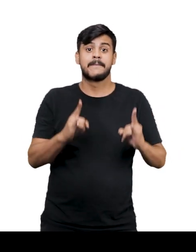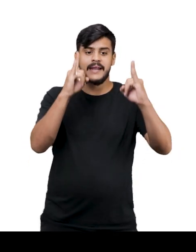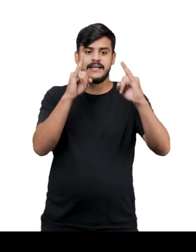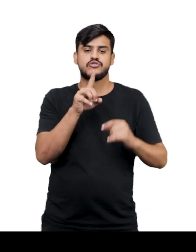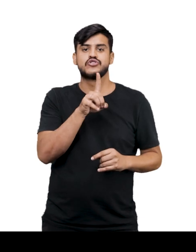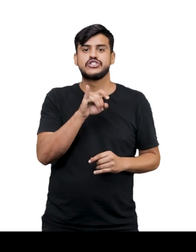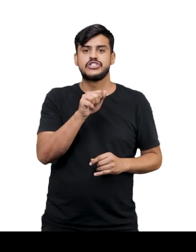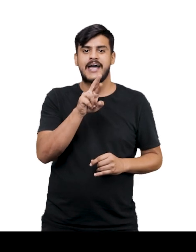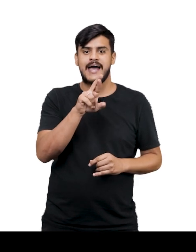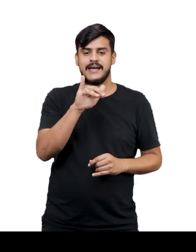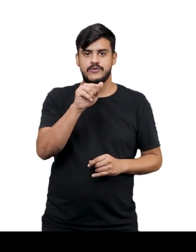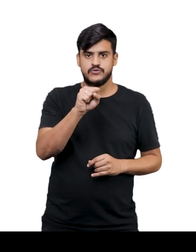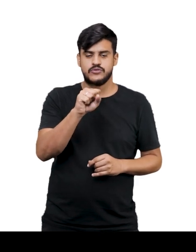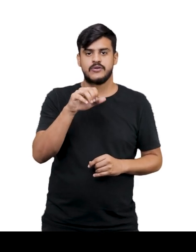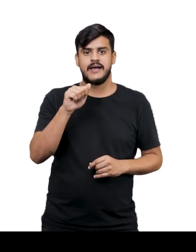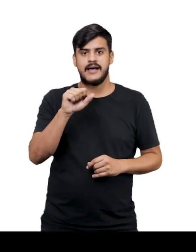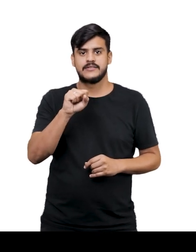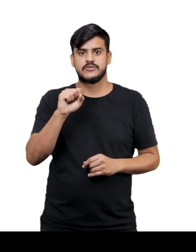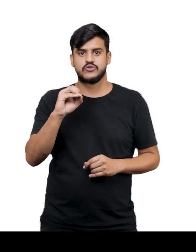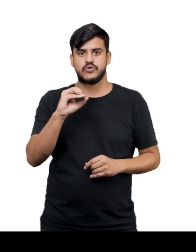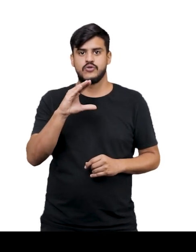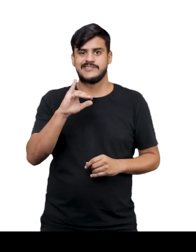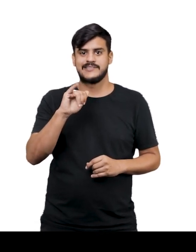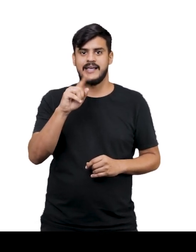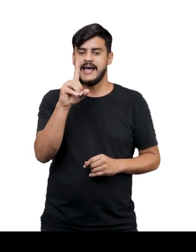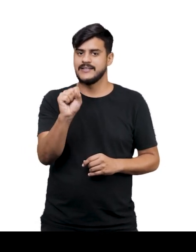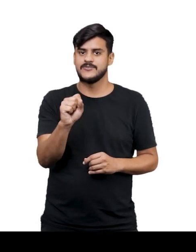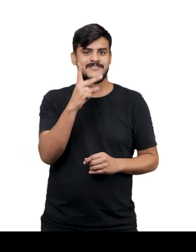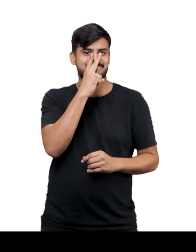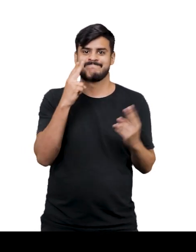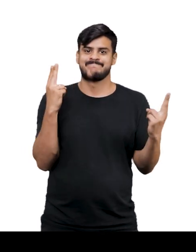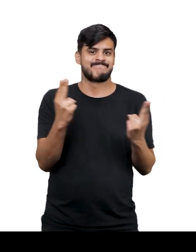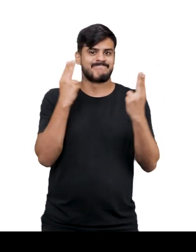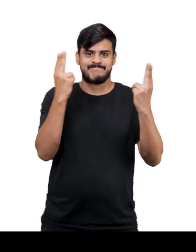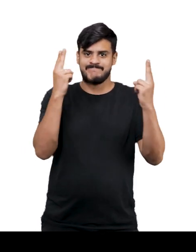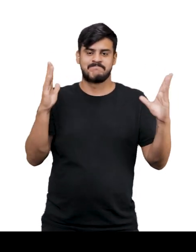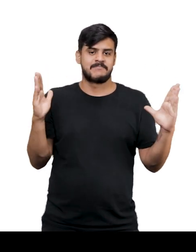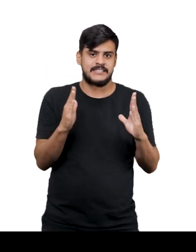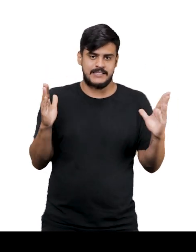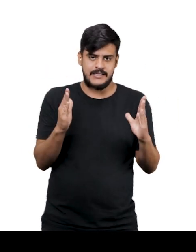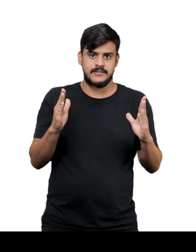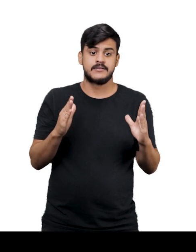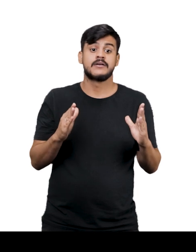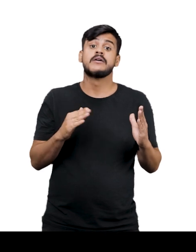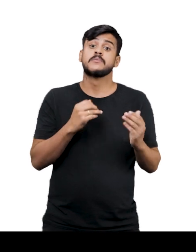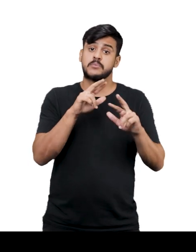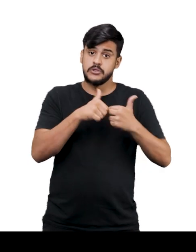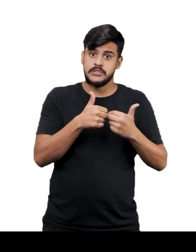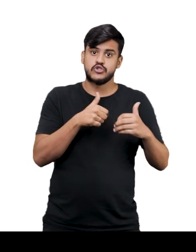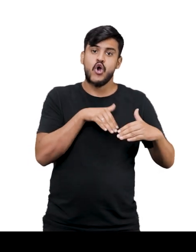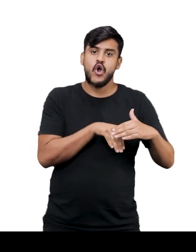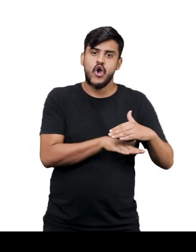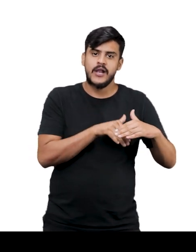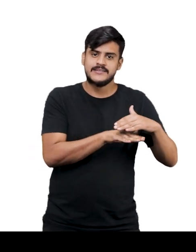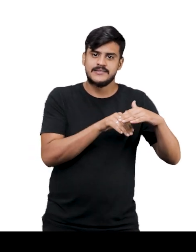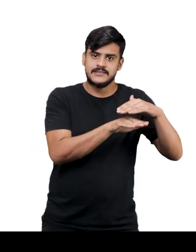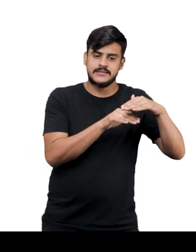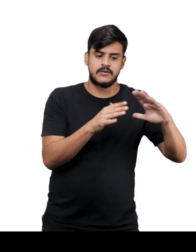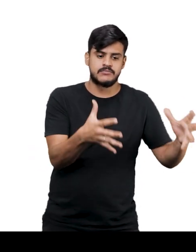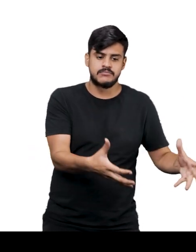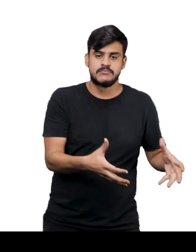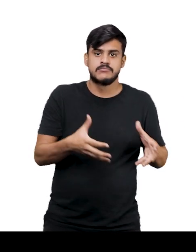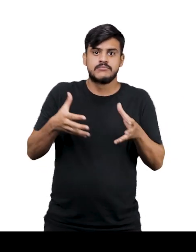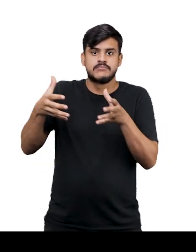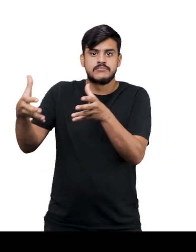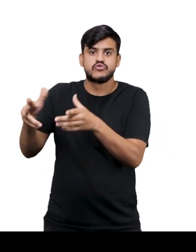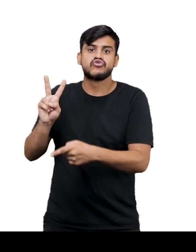edifício dos Diários Associados tornaram-se insuficientes para os projetos do museu. Provisoriamente, parte da